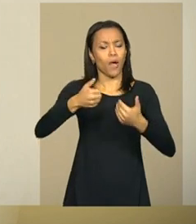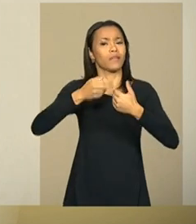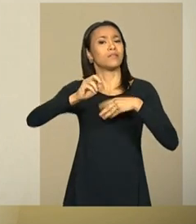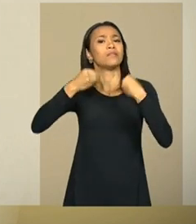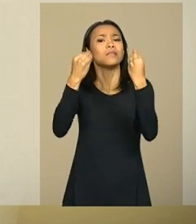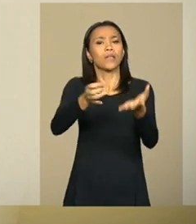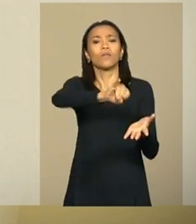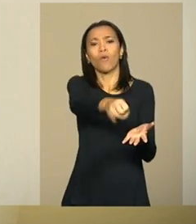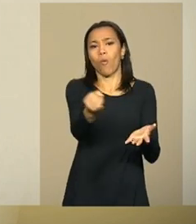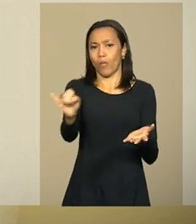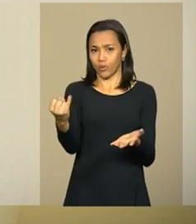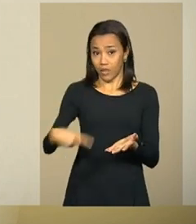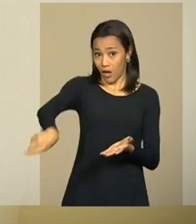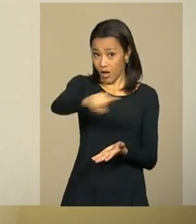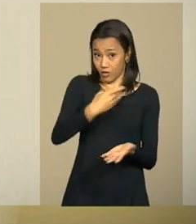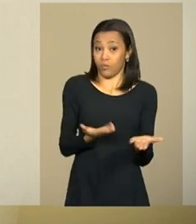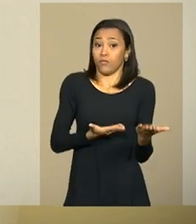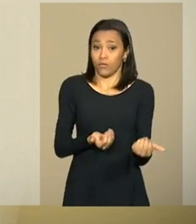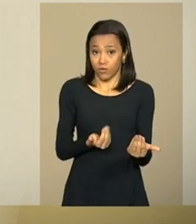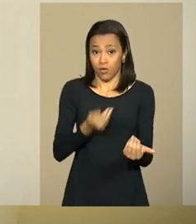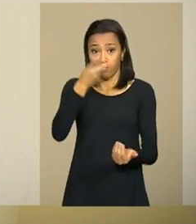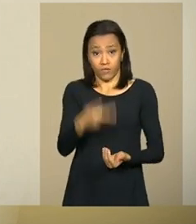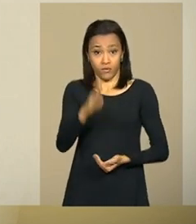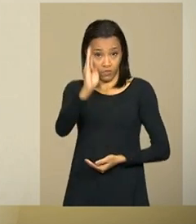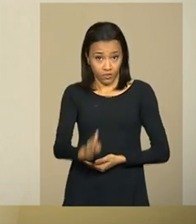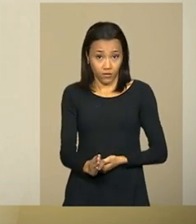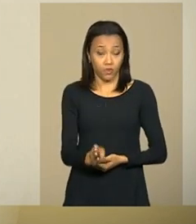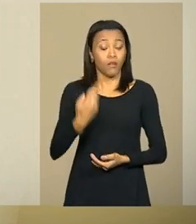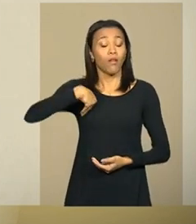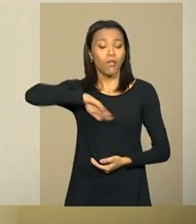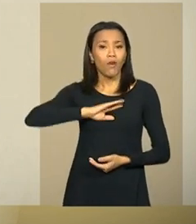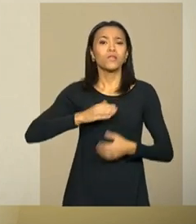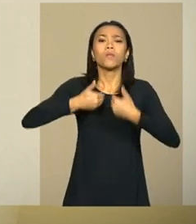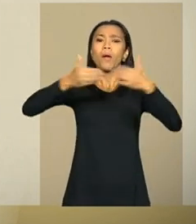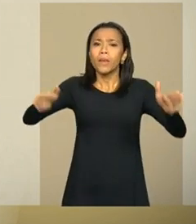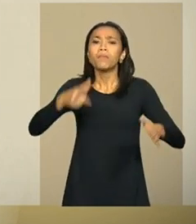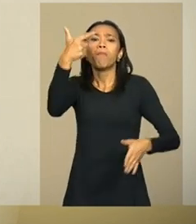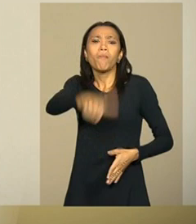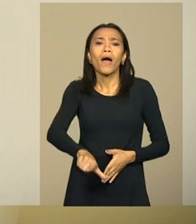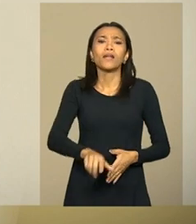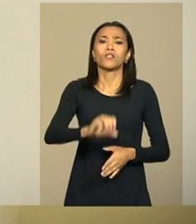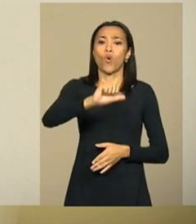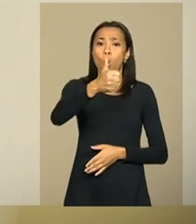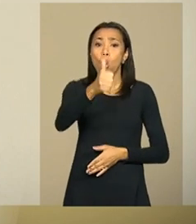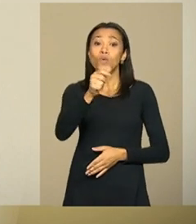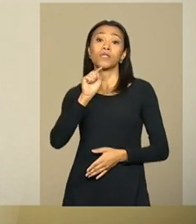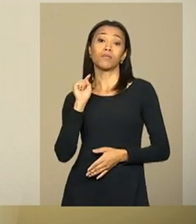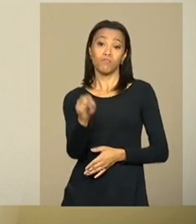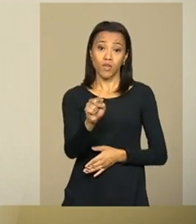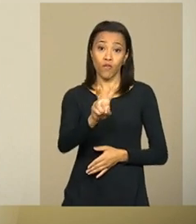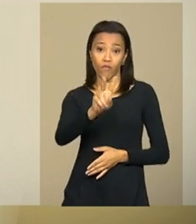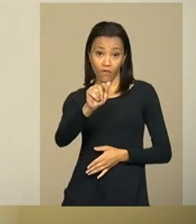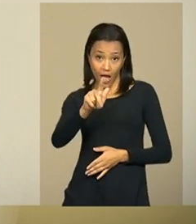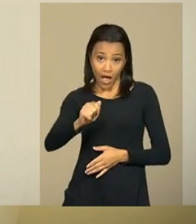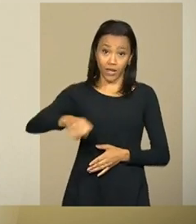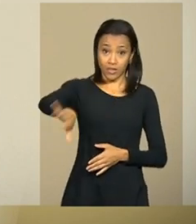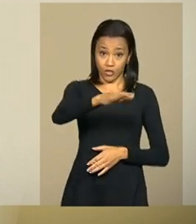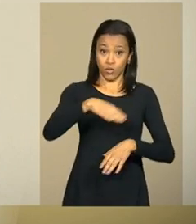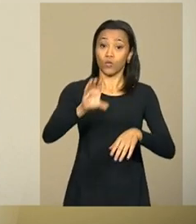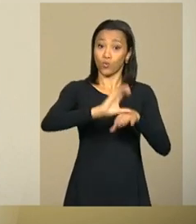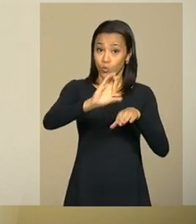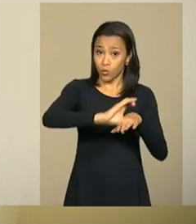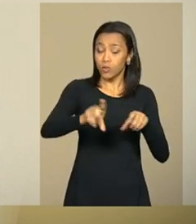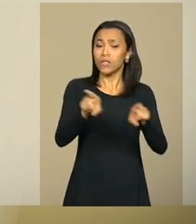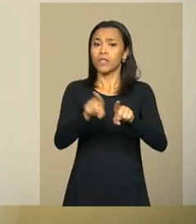oportunidades para os nossos jovens brasileiros estamos abrindo Mais 11.000 vagas nos cursos de graduação